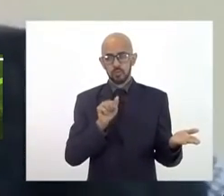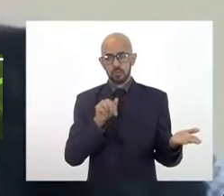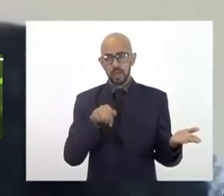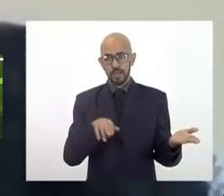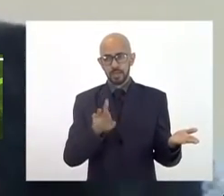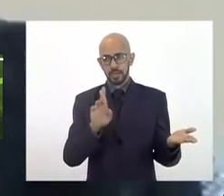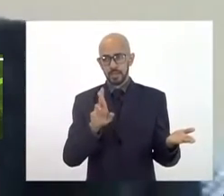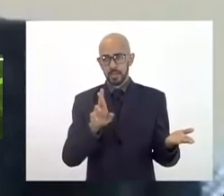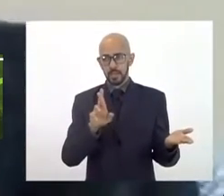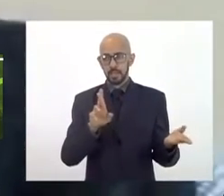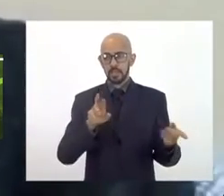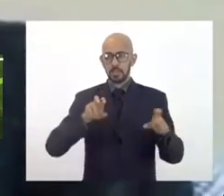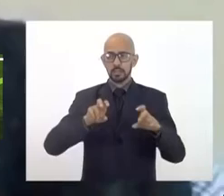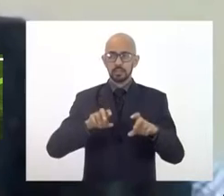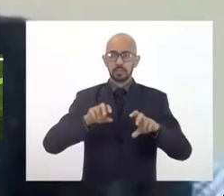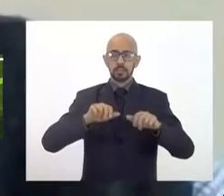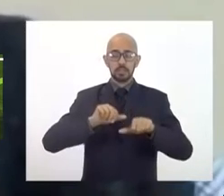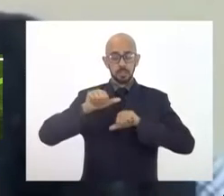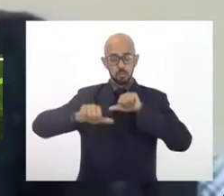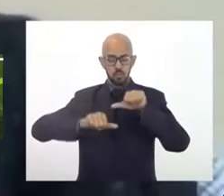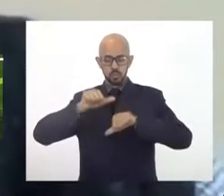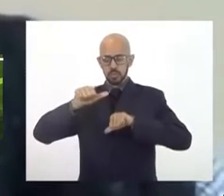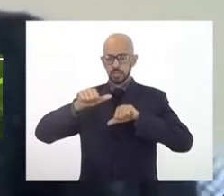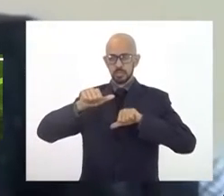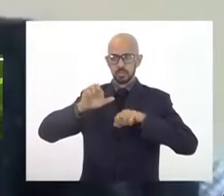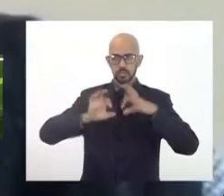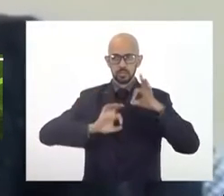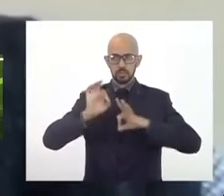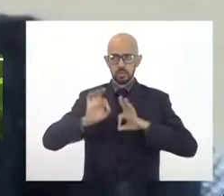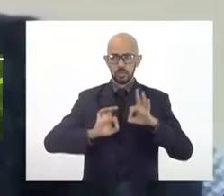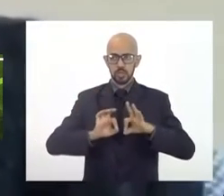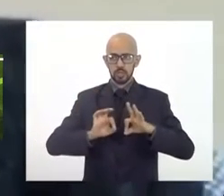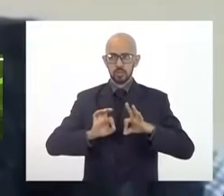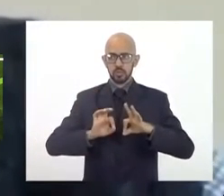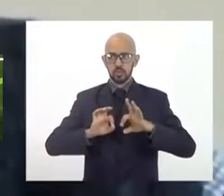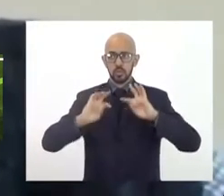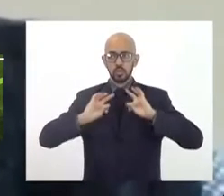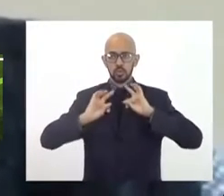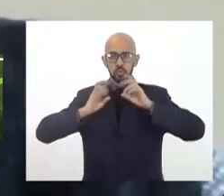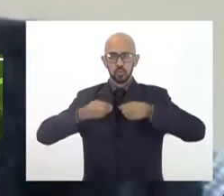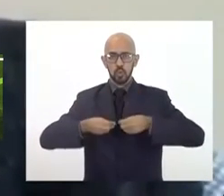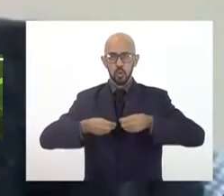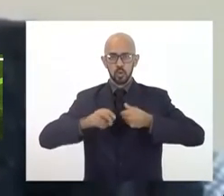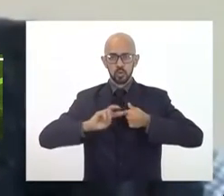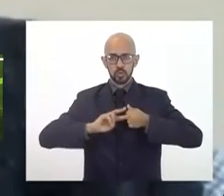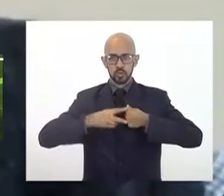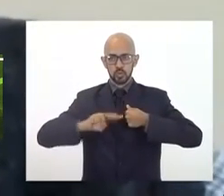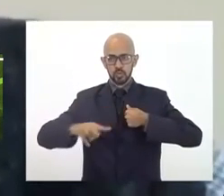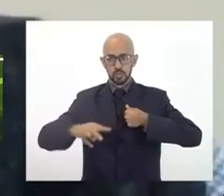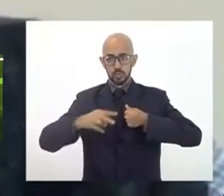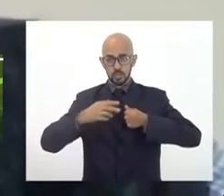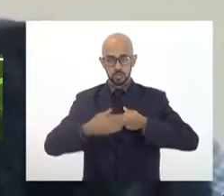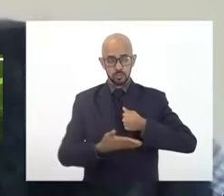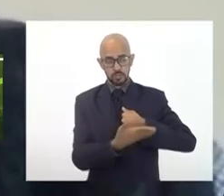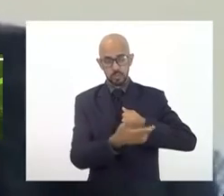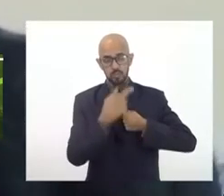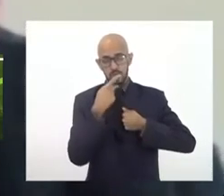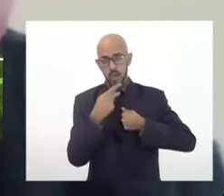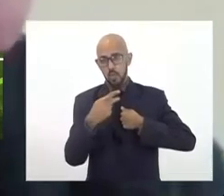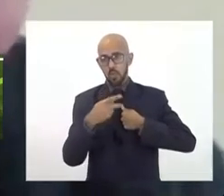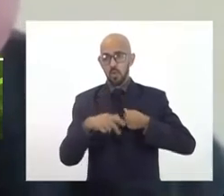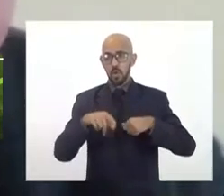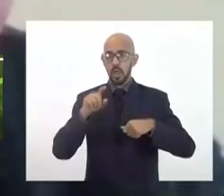na concepção desse projeto, por todos os fatores que você colocou, Wagner. São